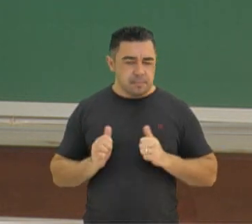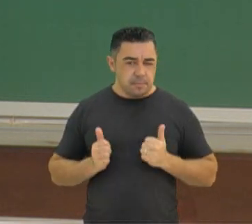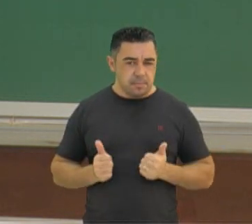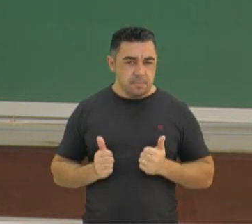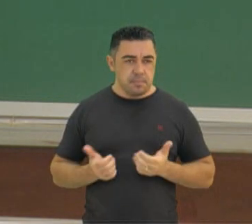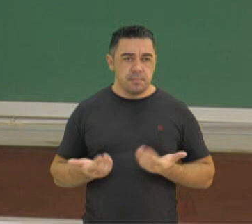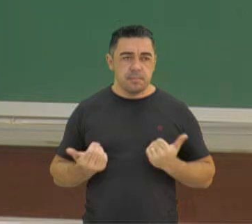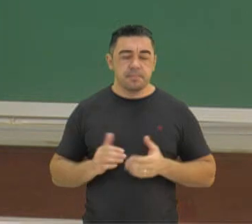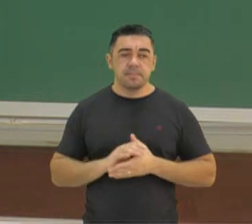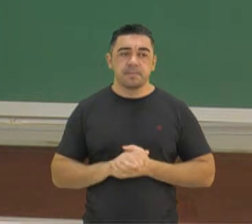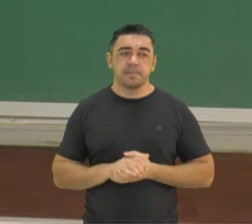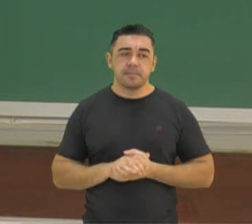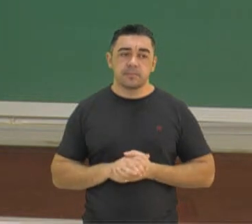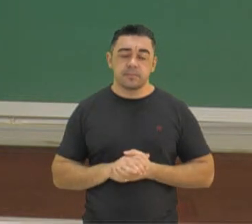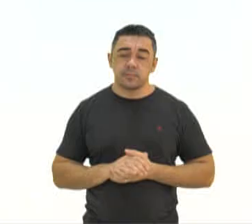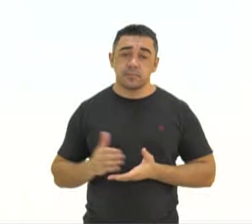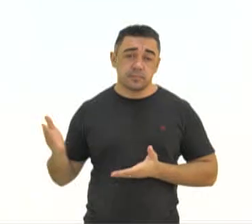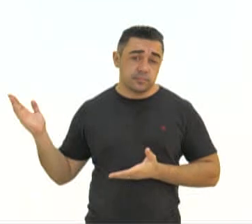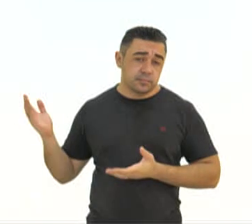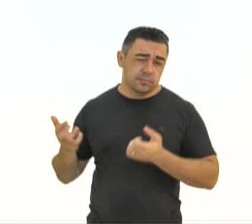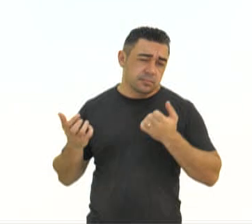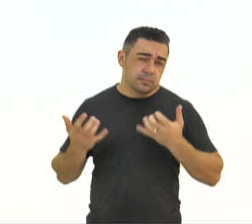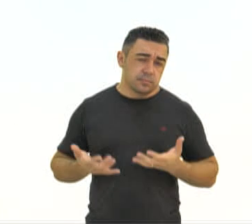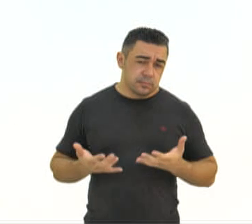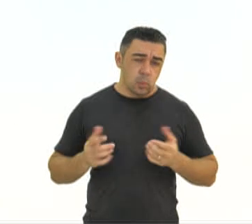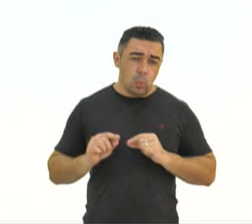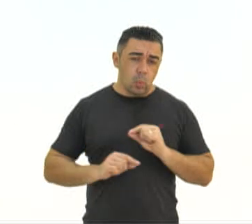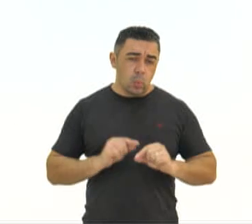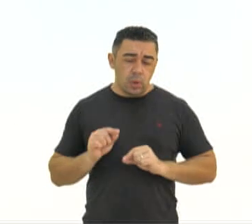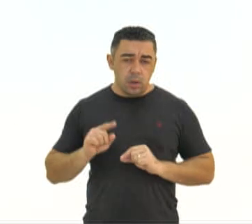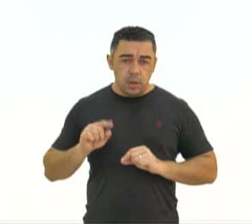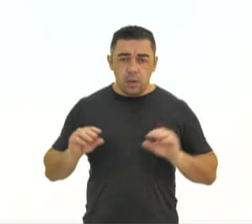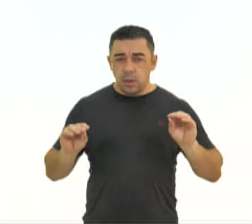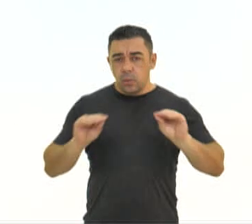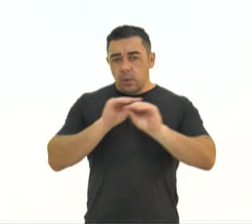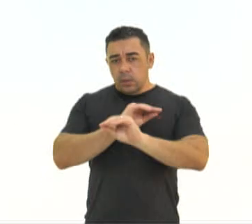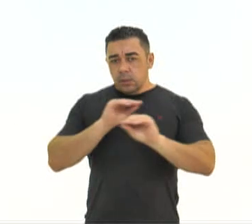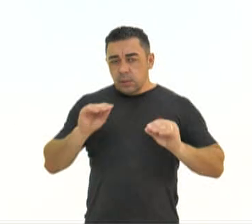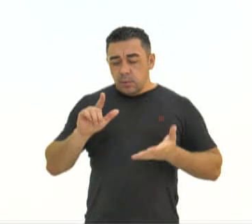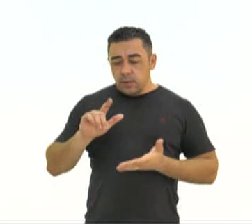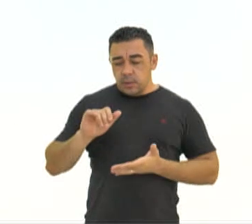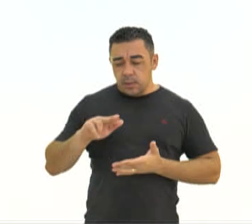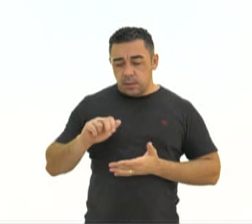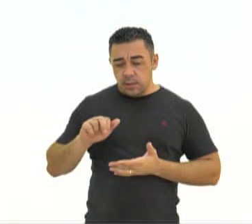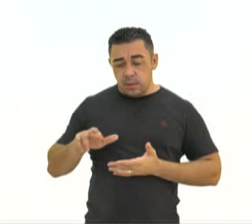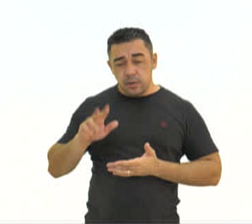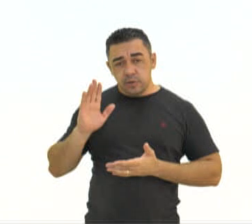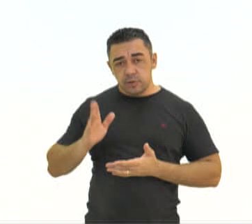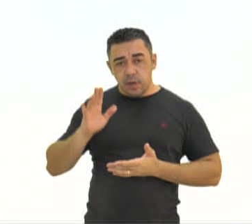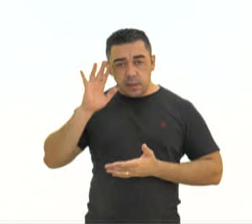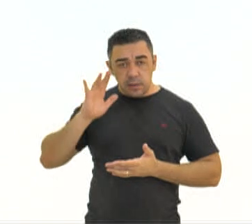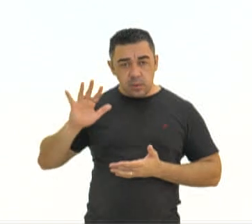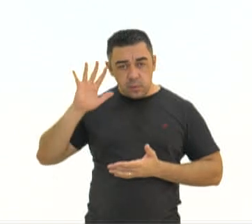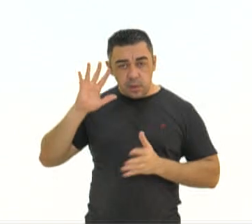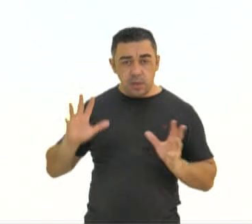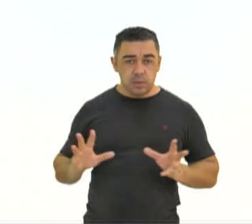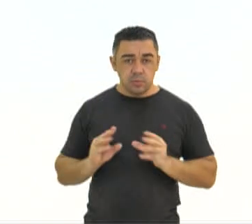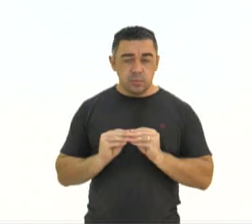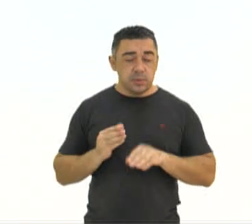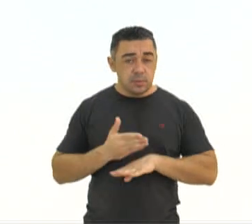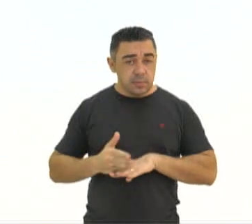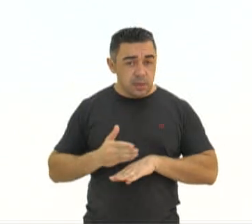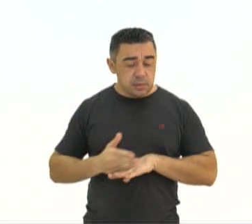bem? Então aqui falando um pouco mais de equação linear. A gente já comentou sobre teoria, agora resumindo na parte prática,